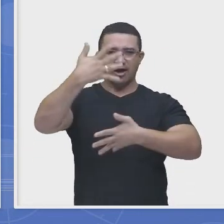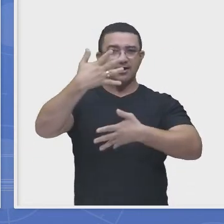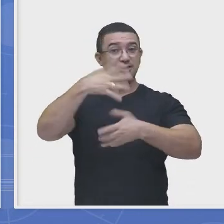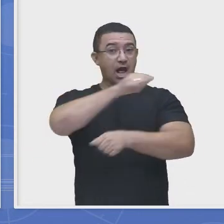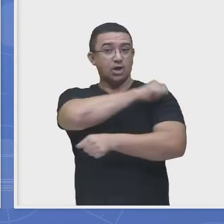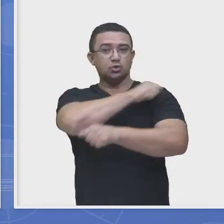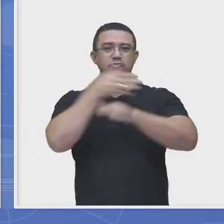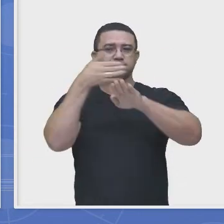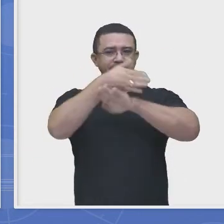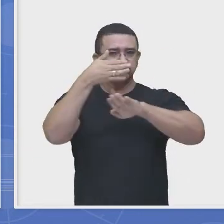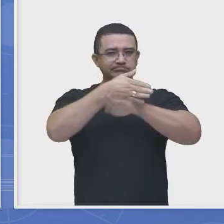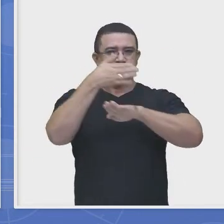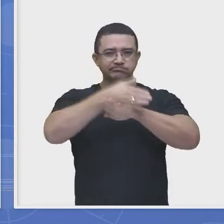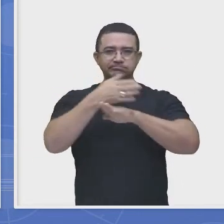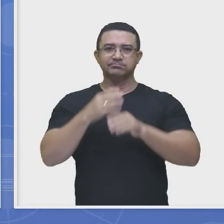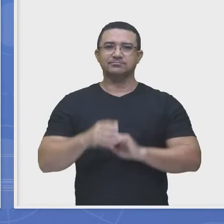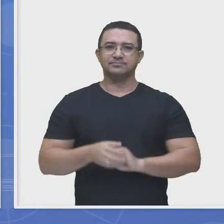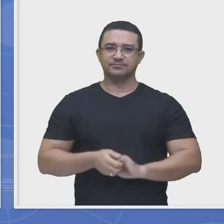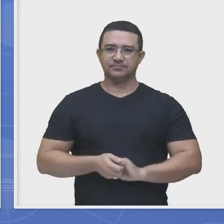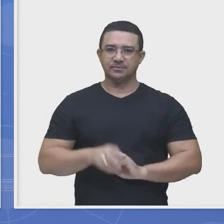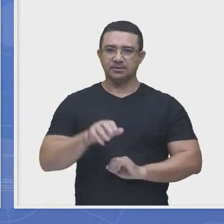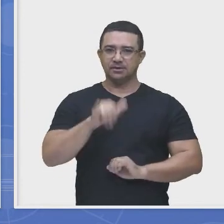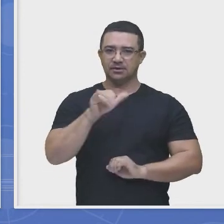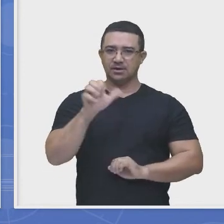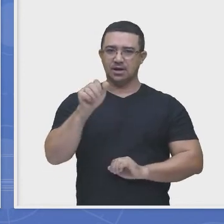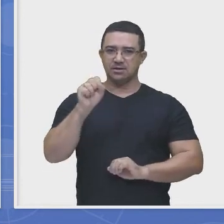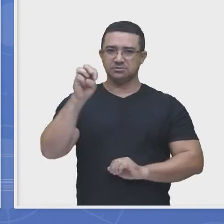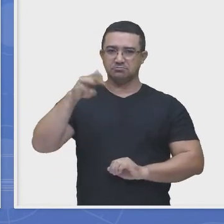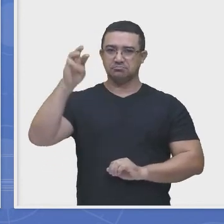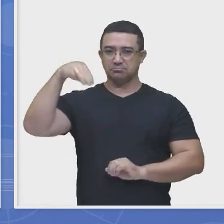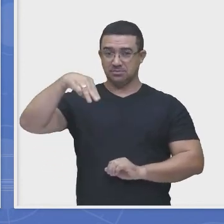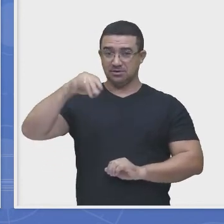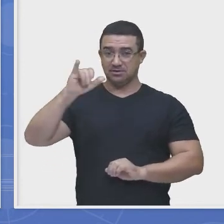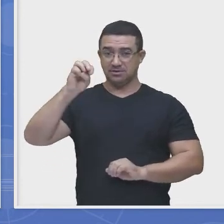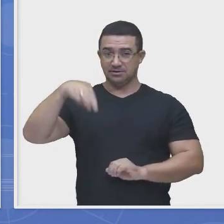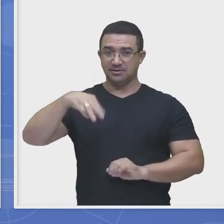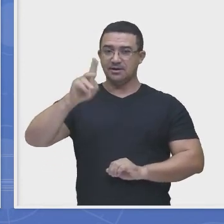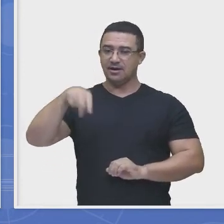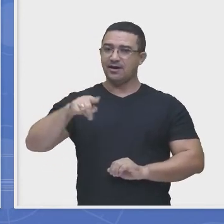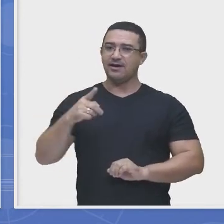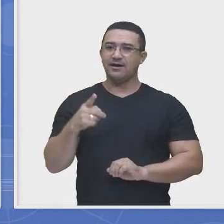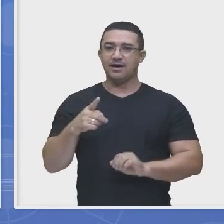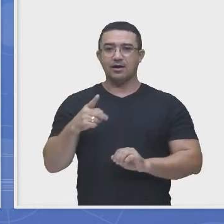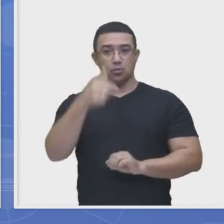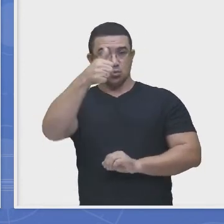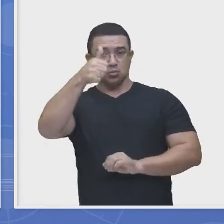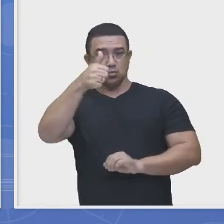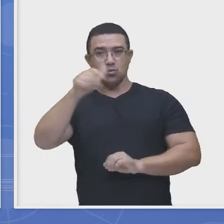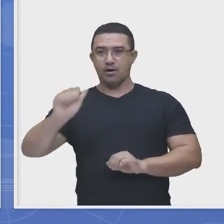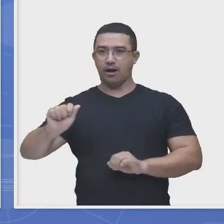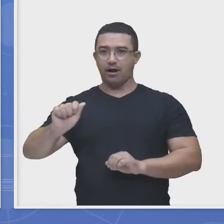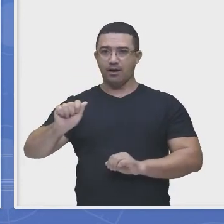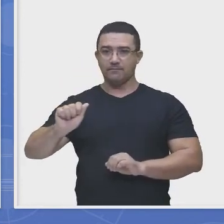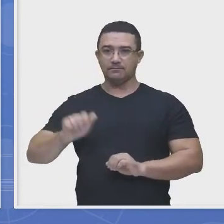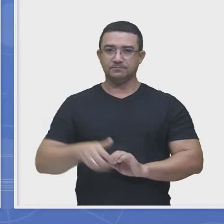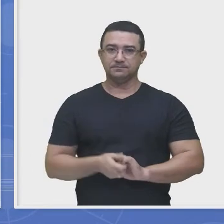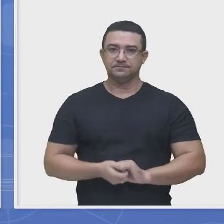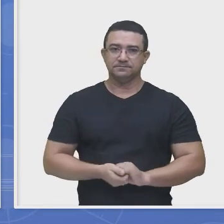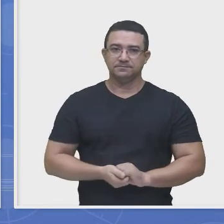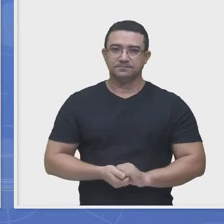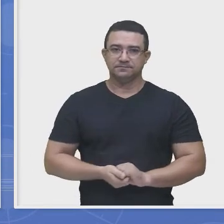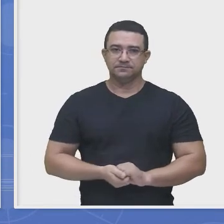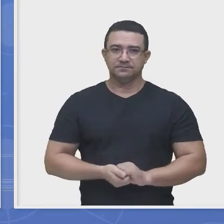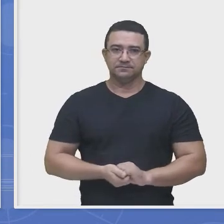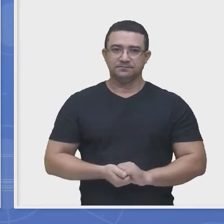olha só, a Yasmin Costa, né, respondeu que a questão de número 1, a resposta correta é a letra